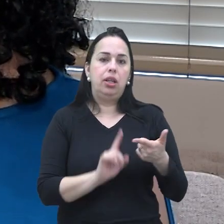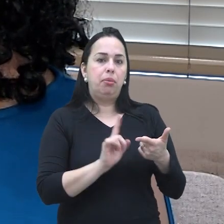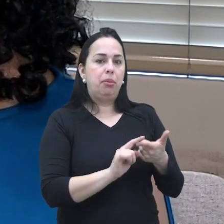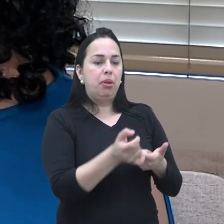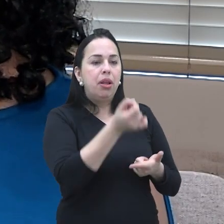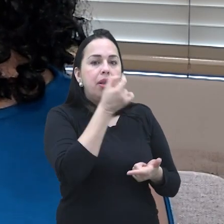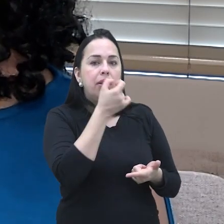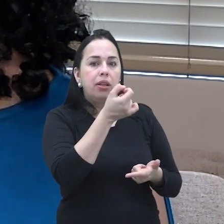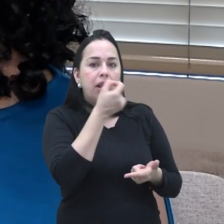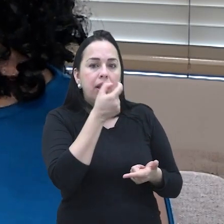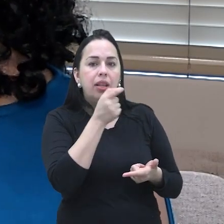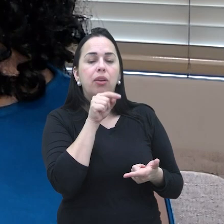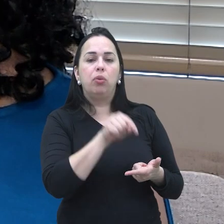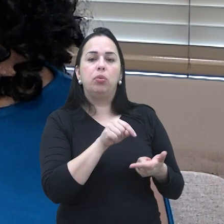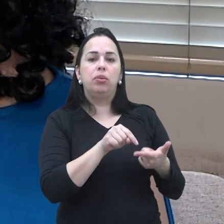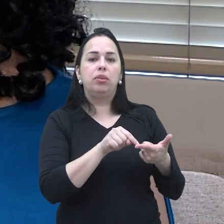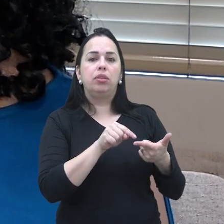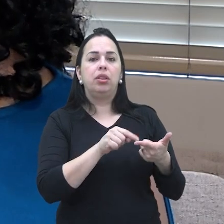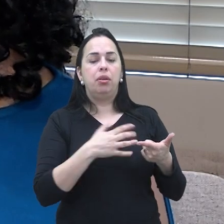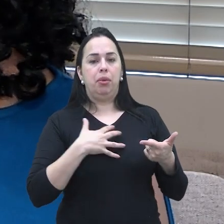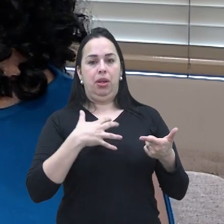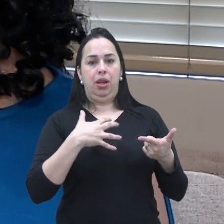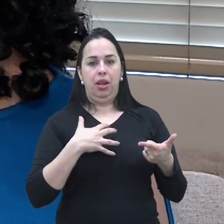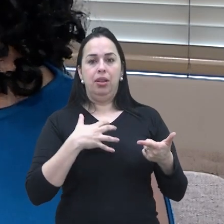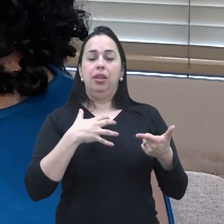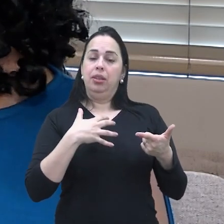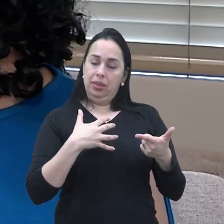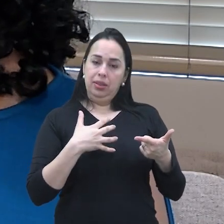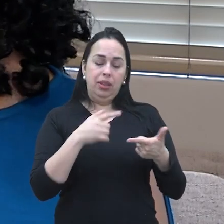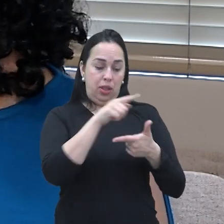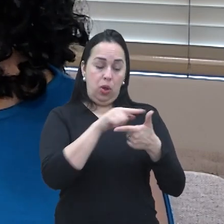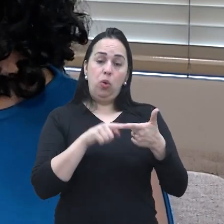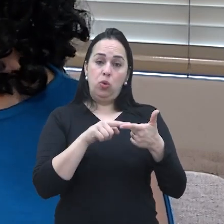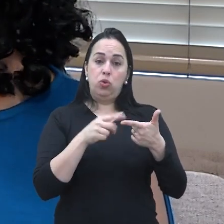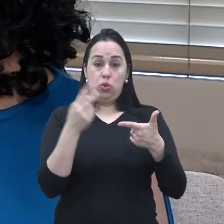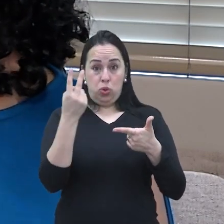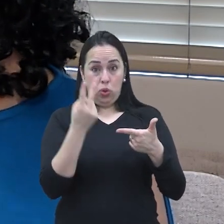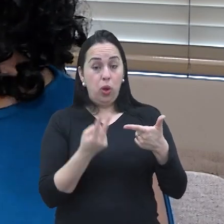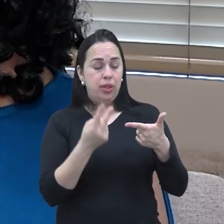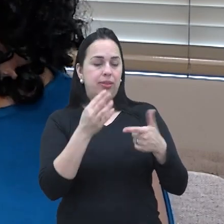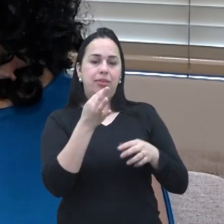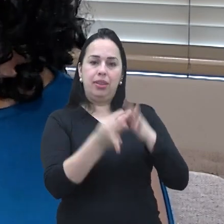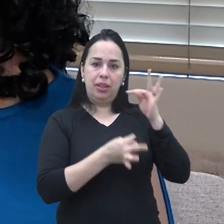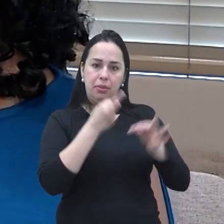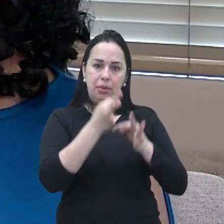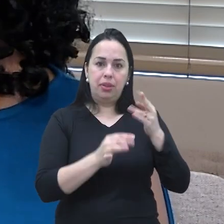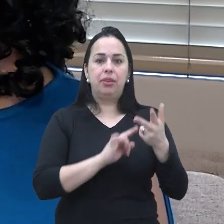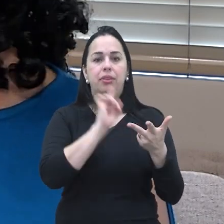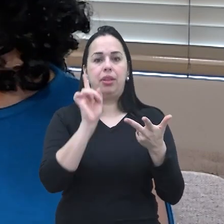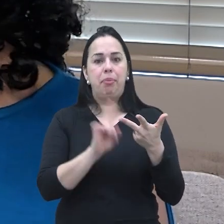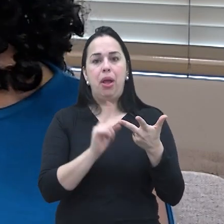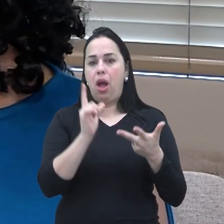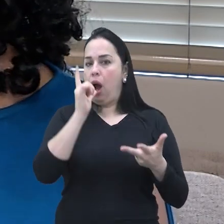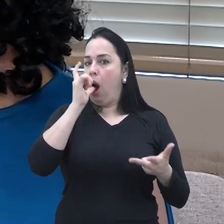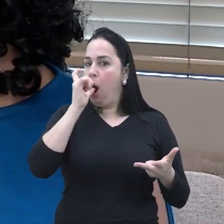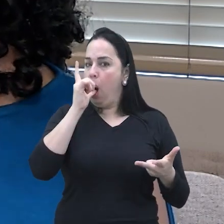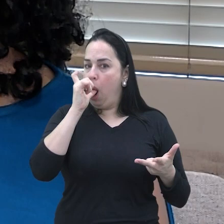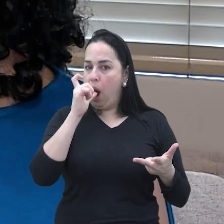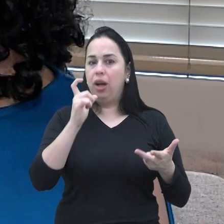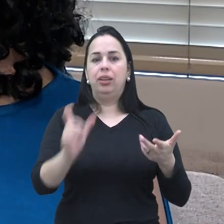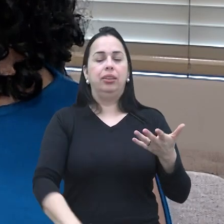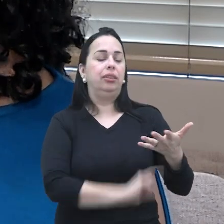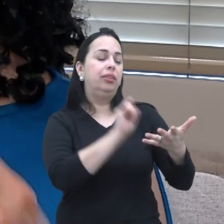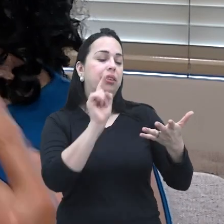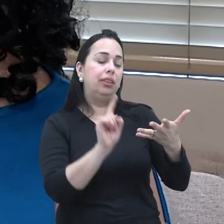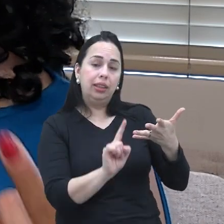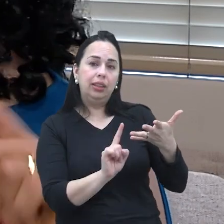medicamento omalizumab, que é para asma, bronquite, né? Faço os dois tratamentos. E uso também a Lênia, que é a bombinha,